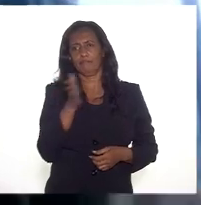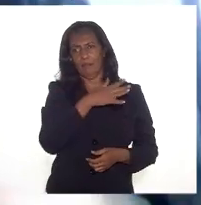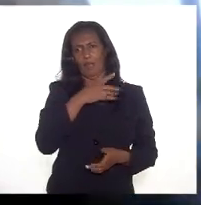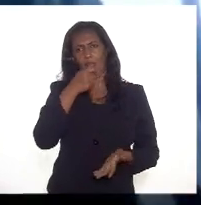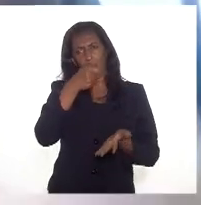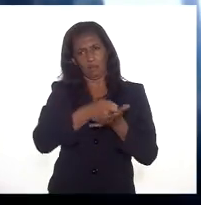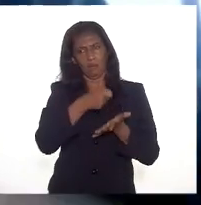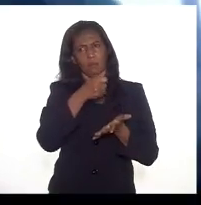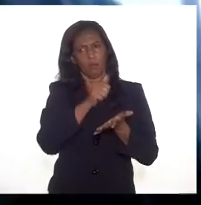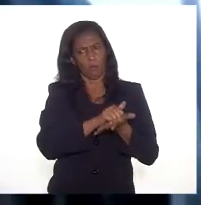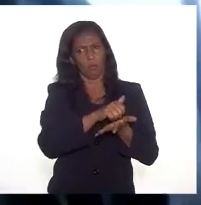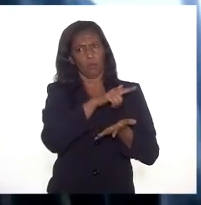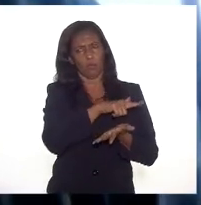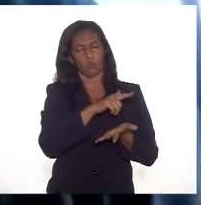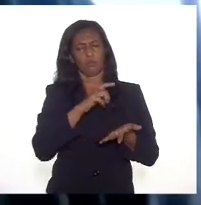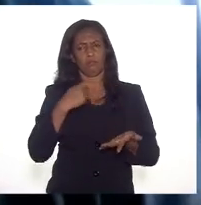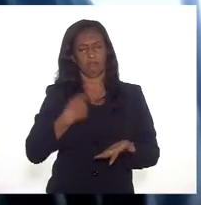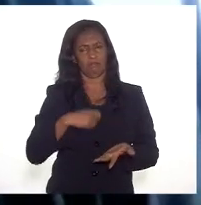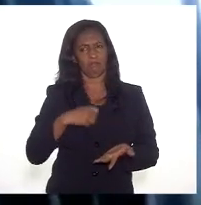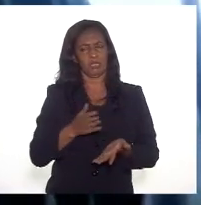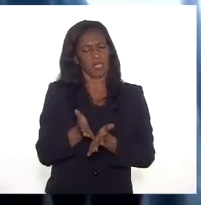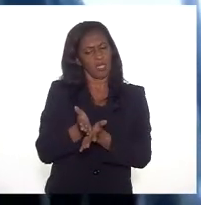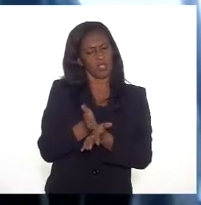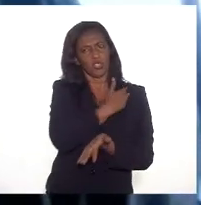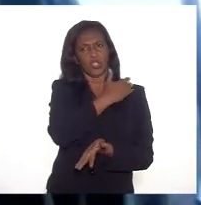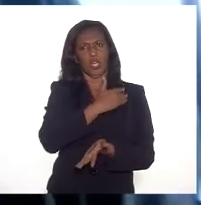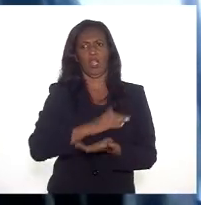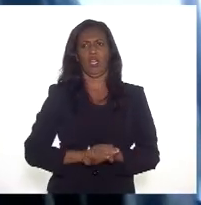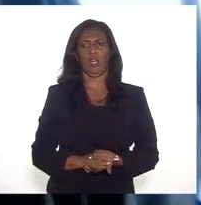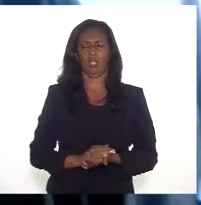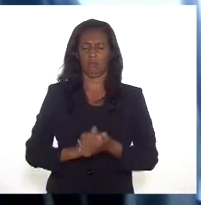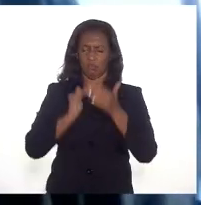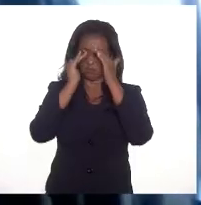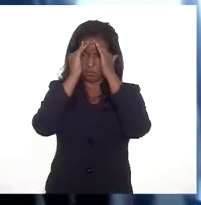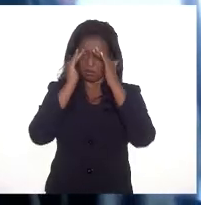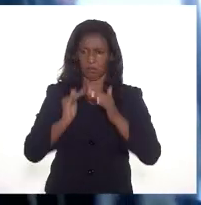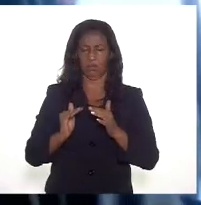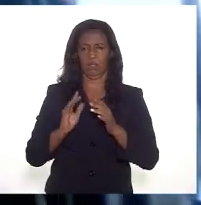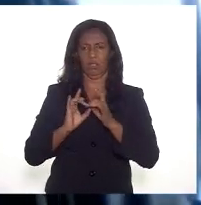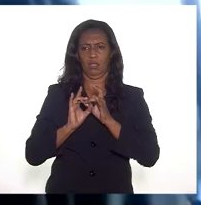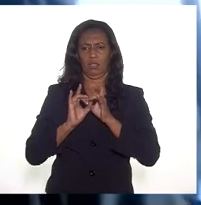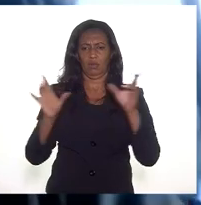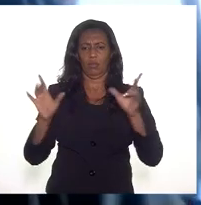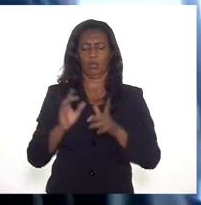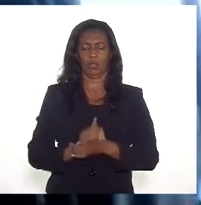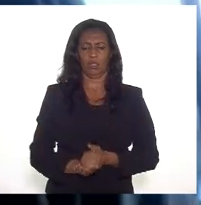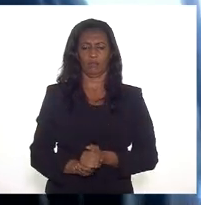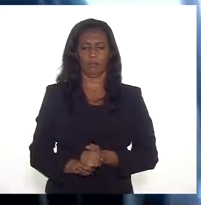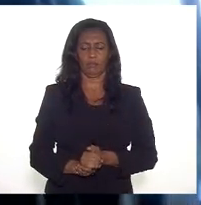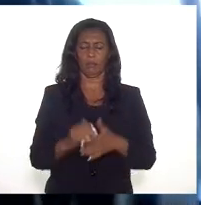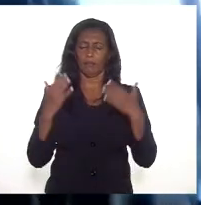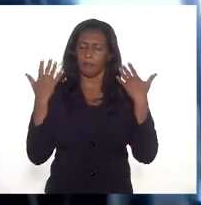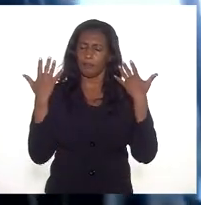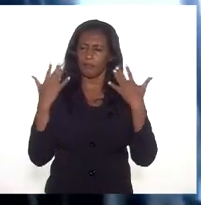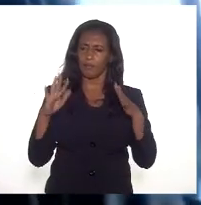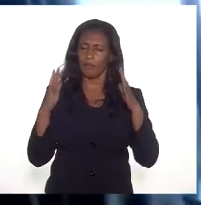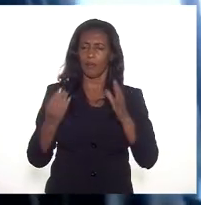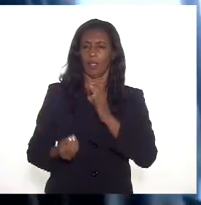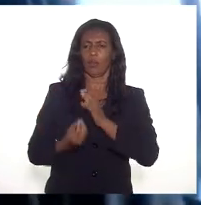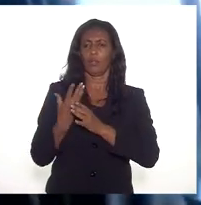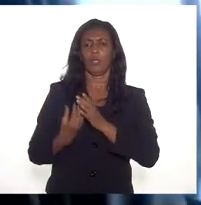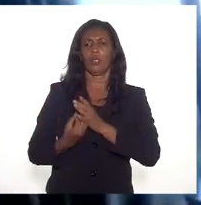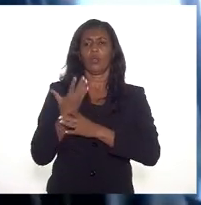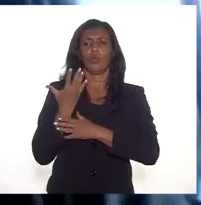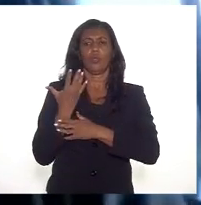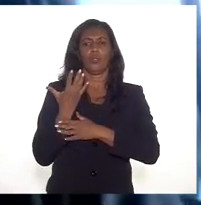punido, criminalizado, banido da nossa convivência respeitosa e democrática. Então, mais uma vez, parabéns aos autores do